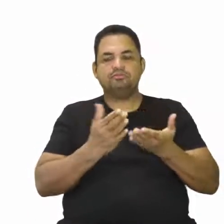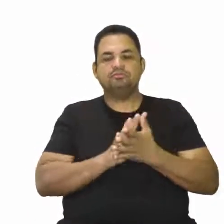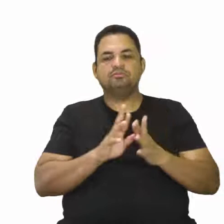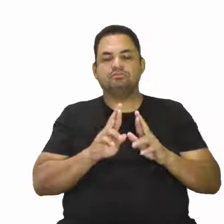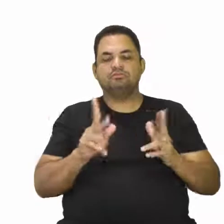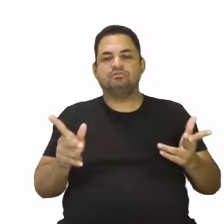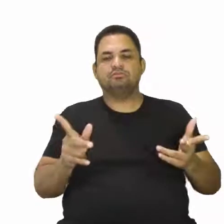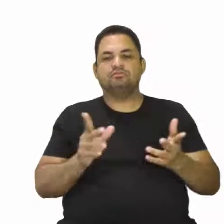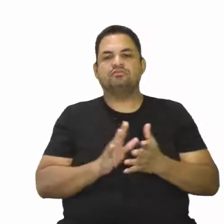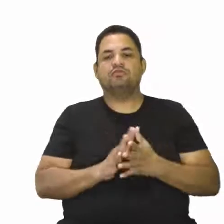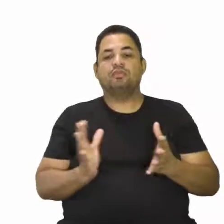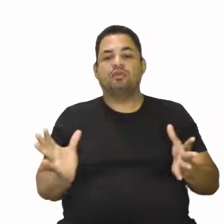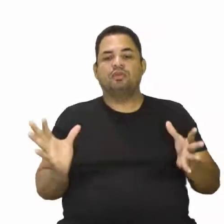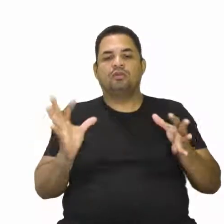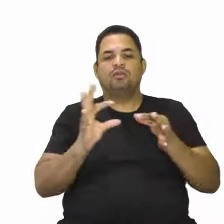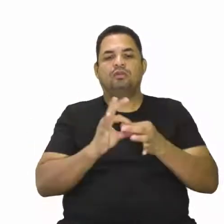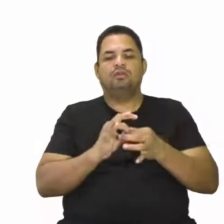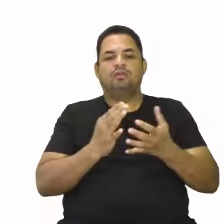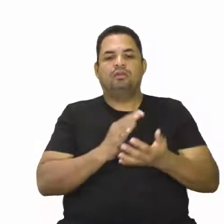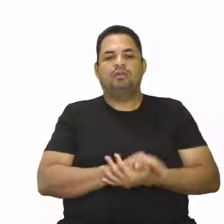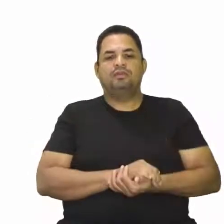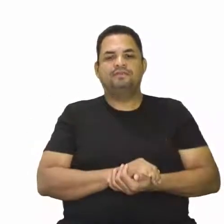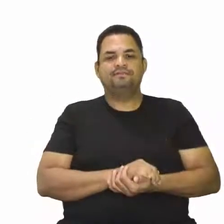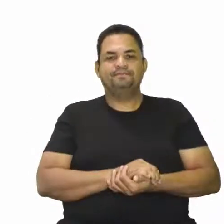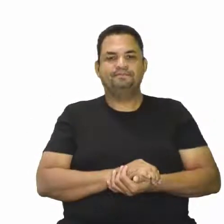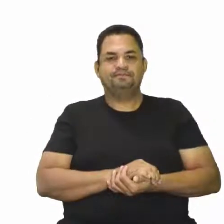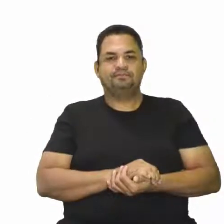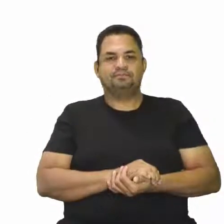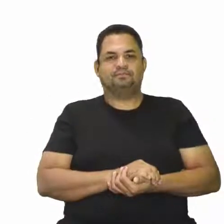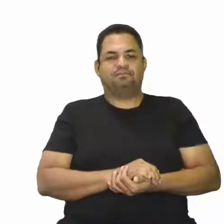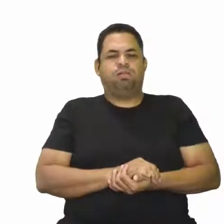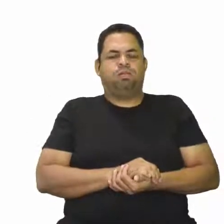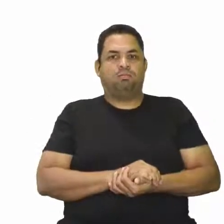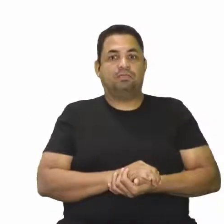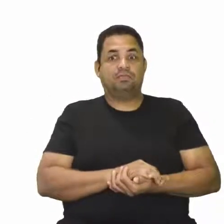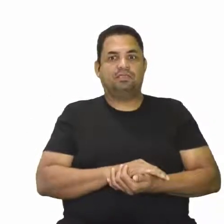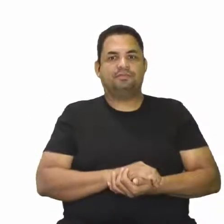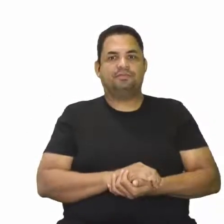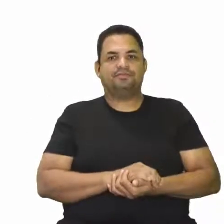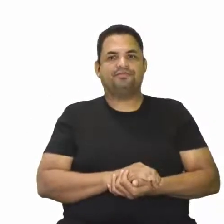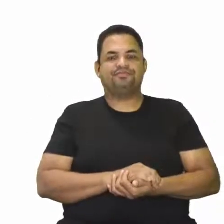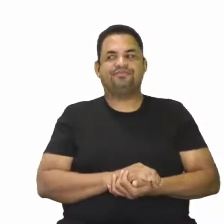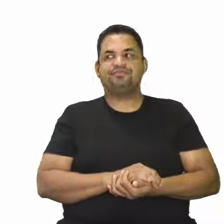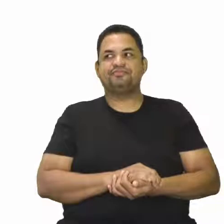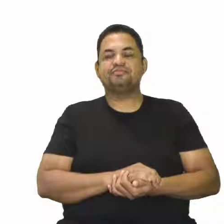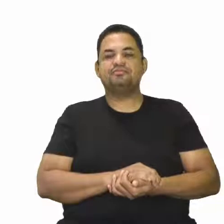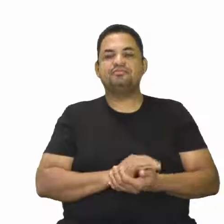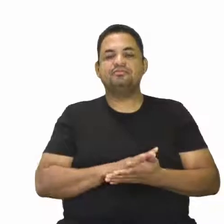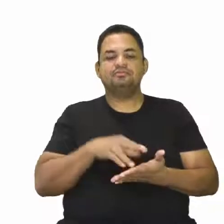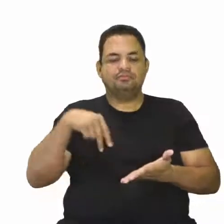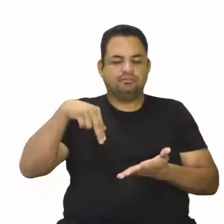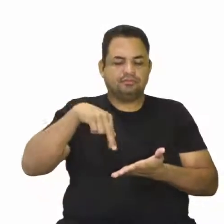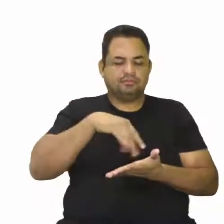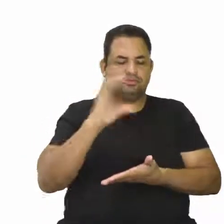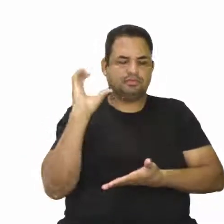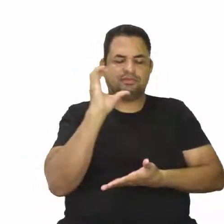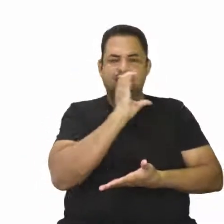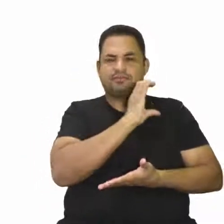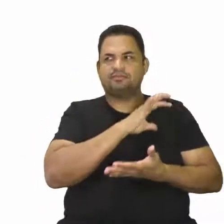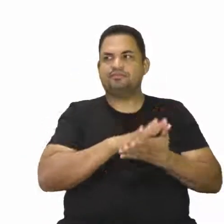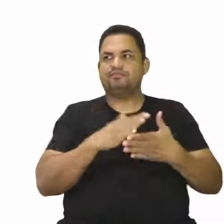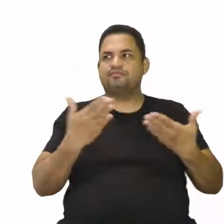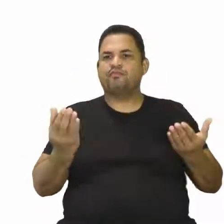diferenciar? Contexto. Esta mulher está caminhando depressa,